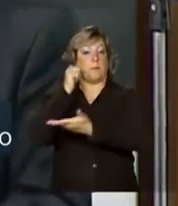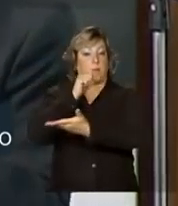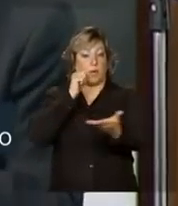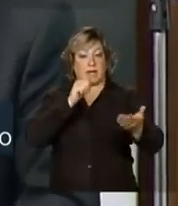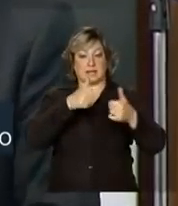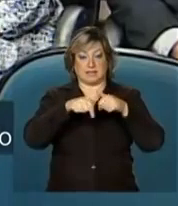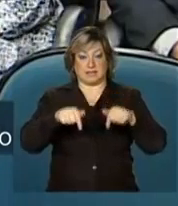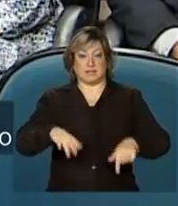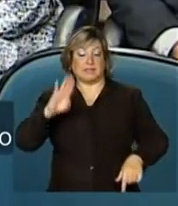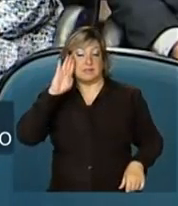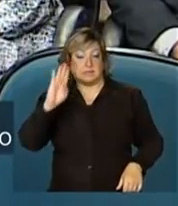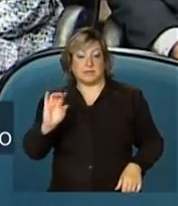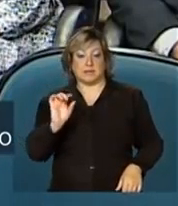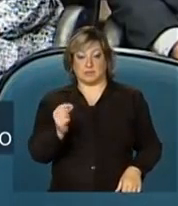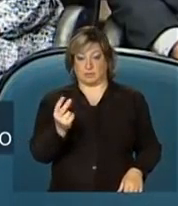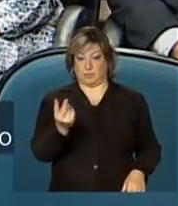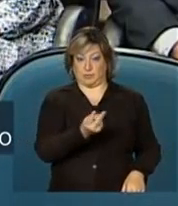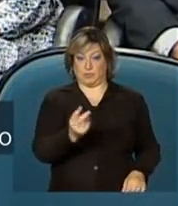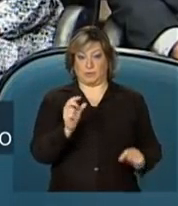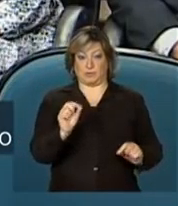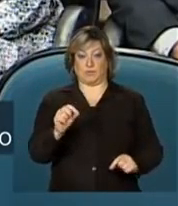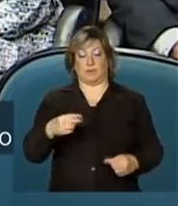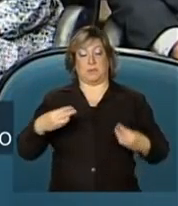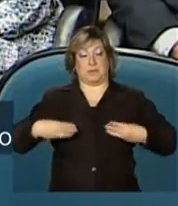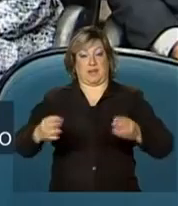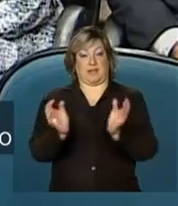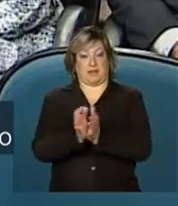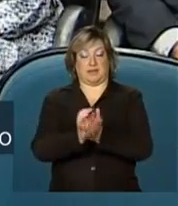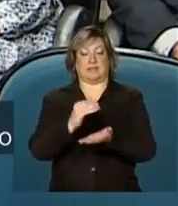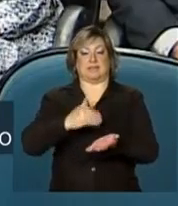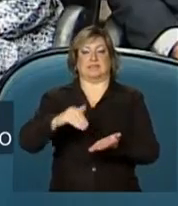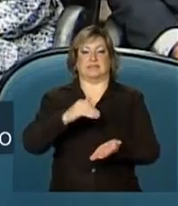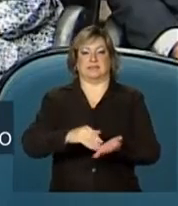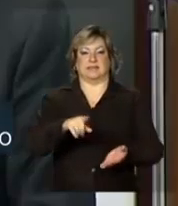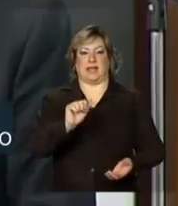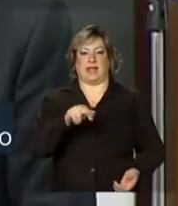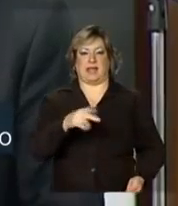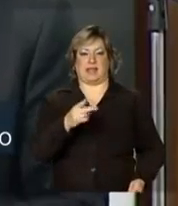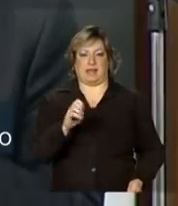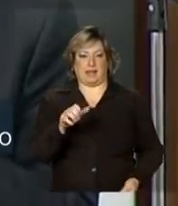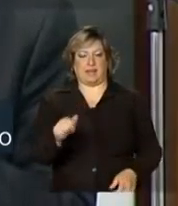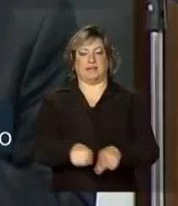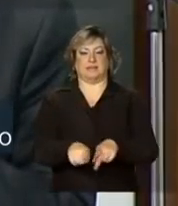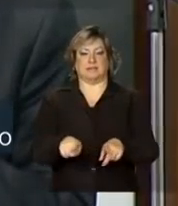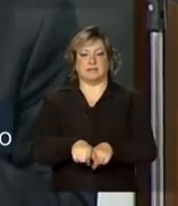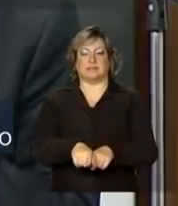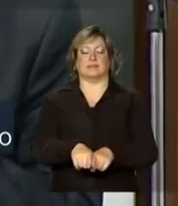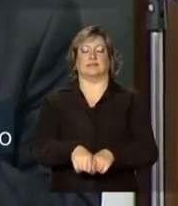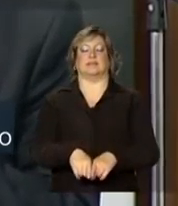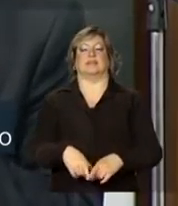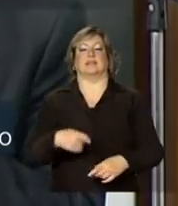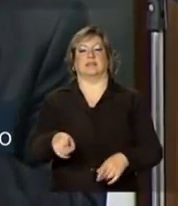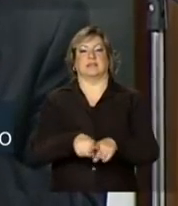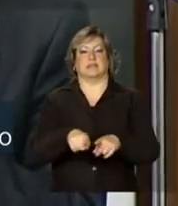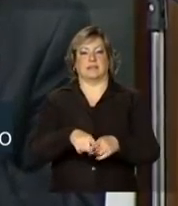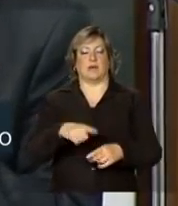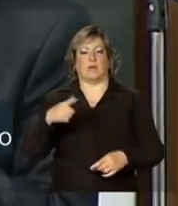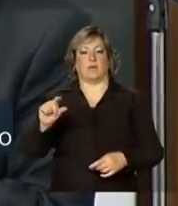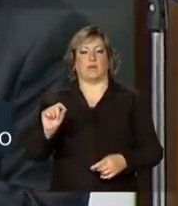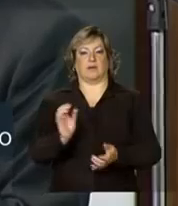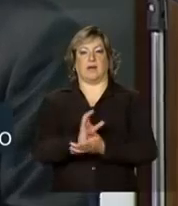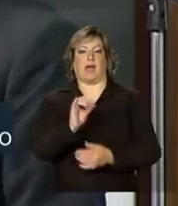estão aqui, principalmente as duas do nosso ministério, a nossa secretária Andréia, a nossa secretária de Desenvolvimento Territorial, também a